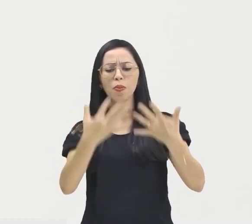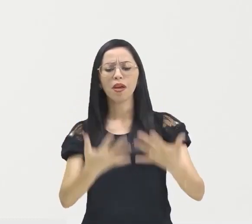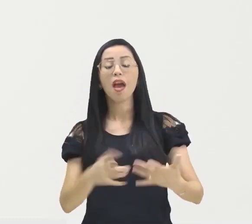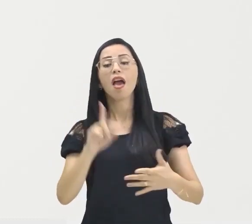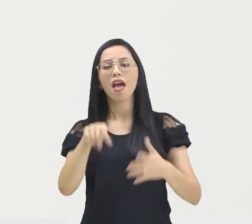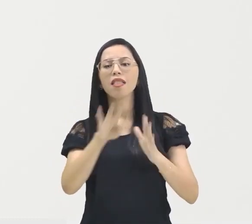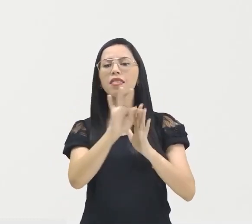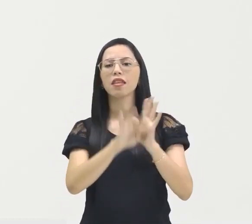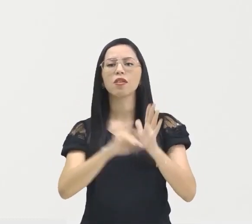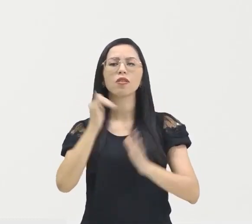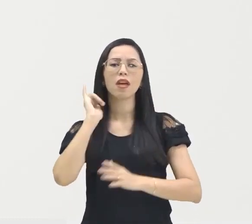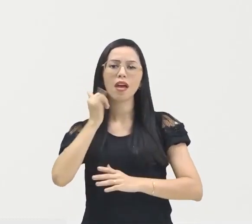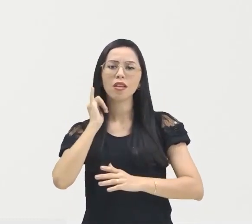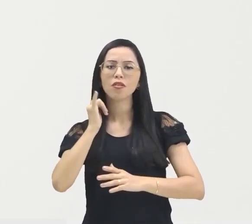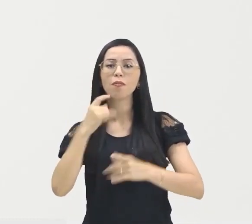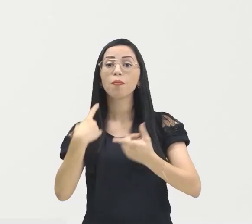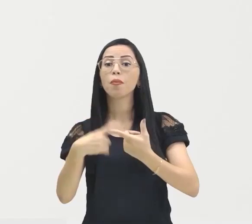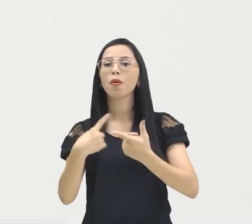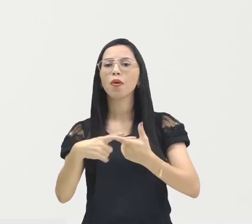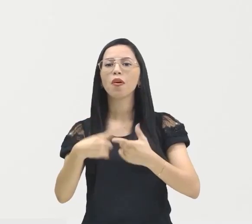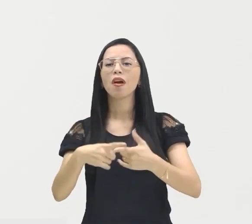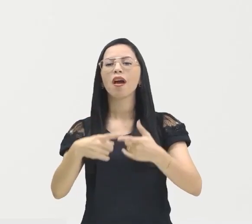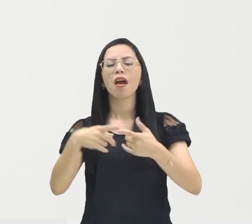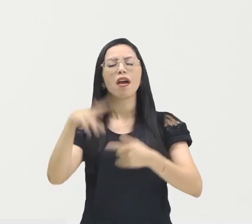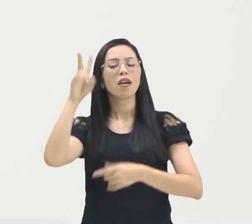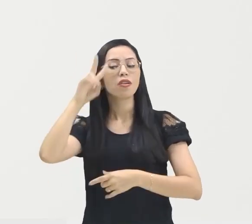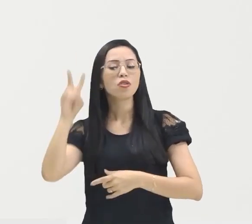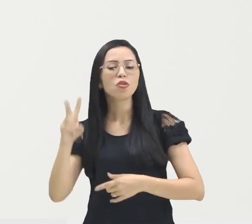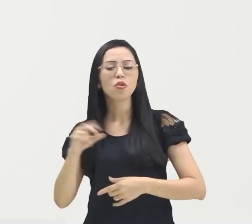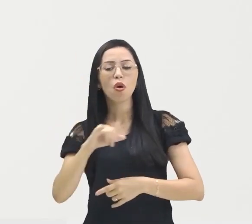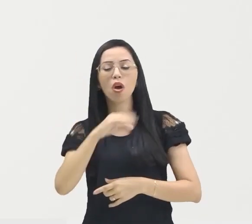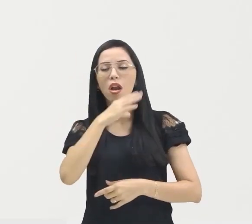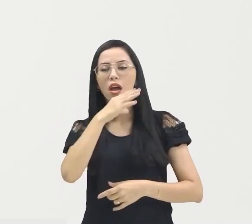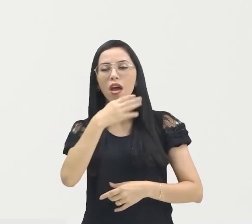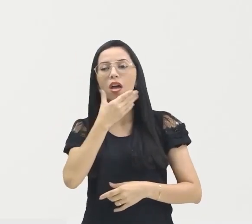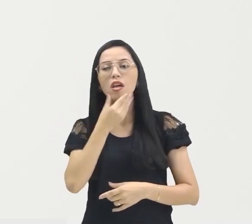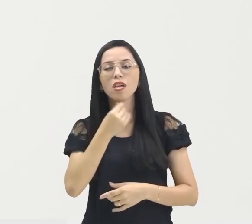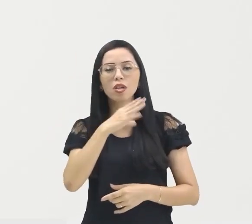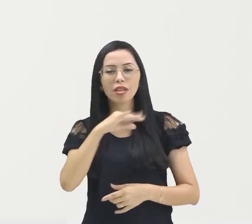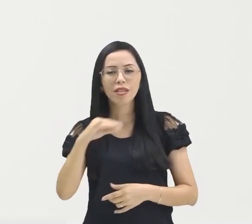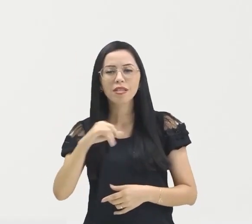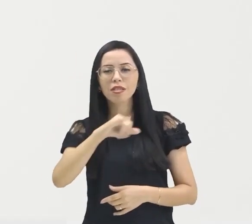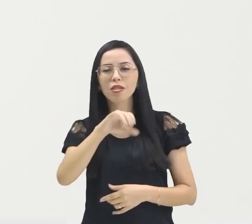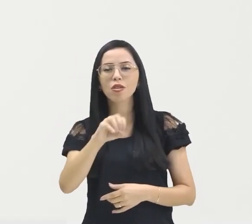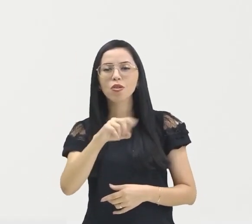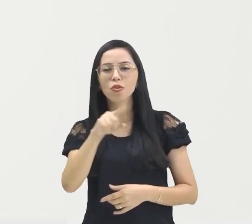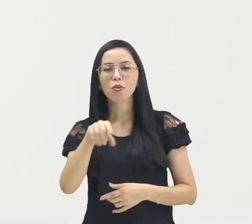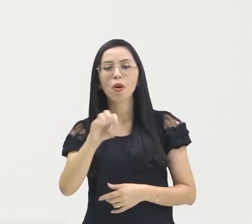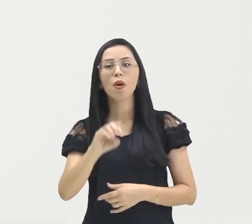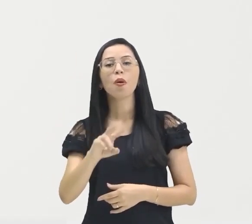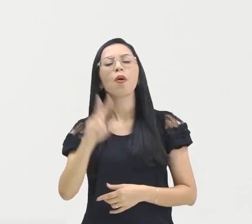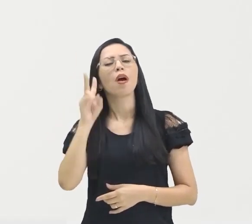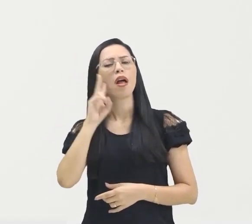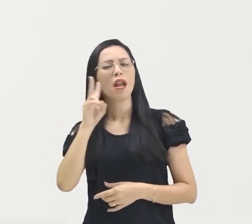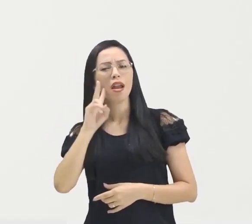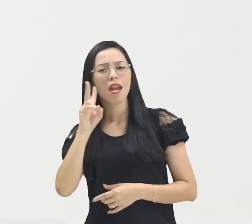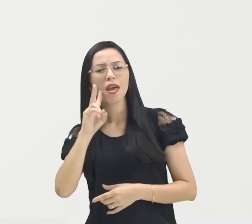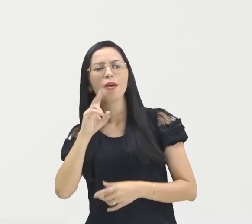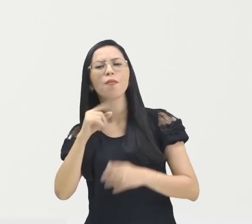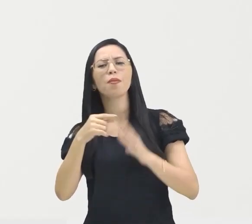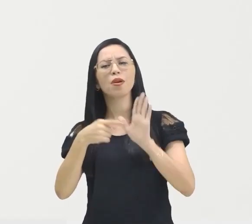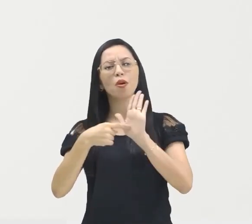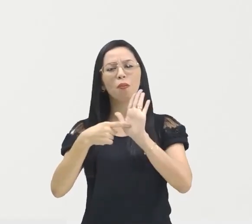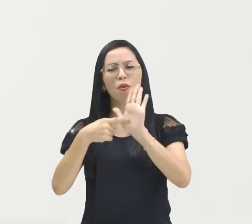do João, né? O que mais que eu posso falar sobre ele? Lembra que eu marquei tudo lá naquela folha de caderno e tal?